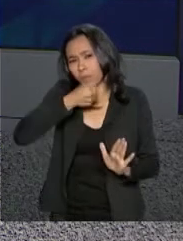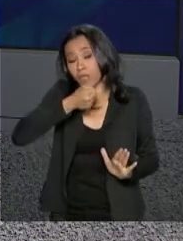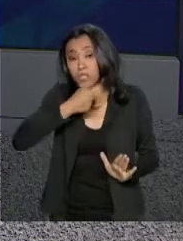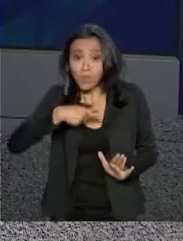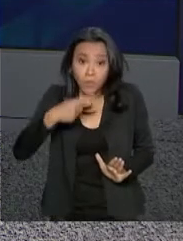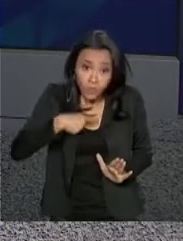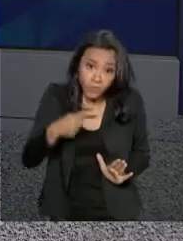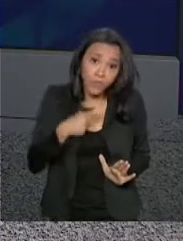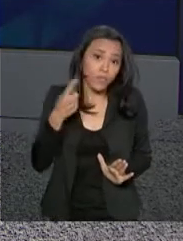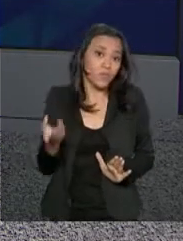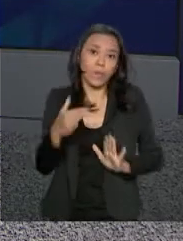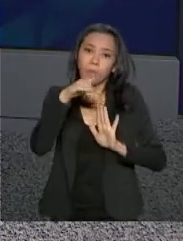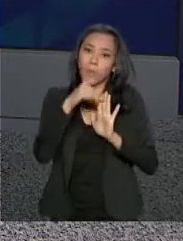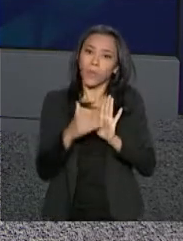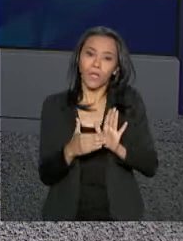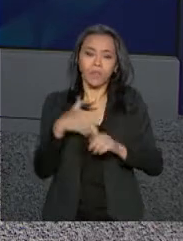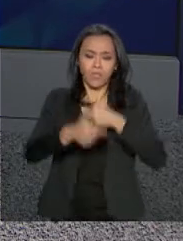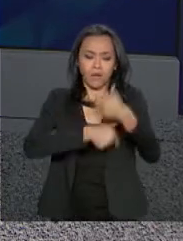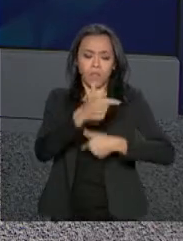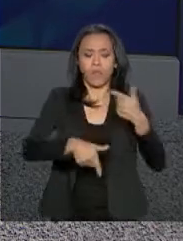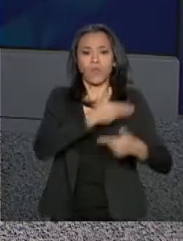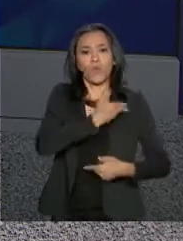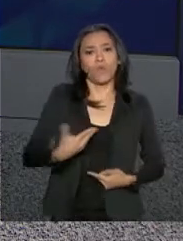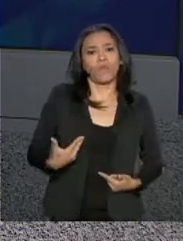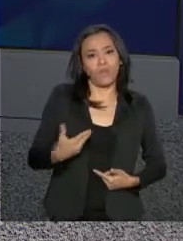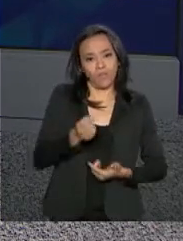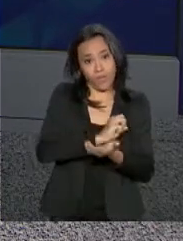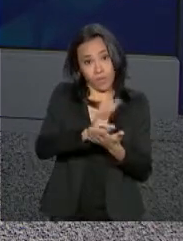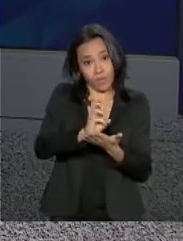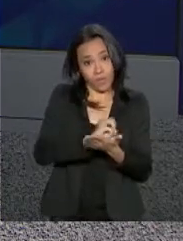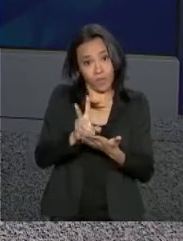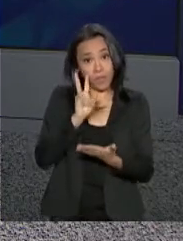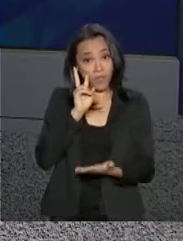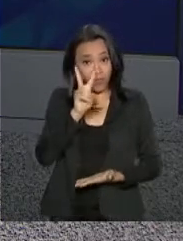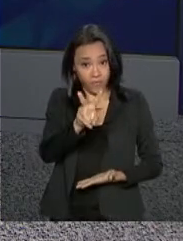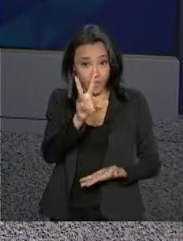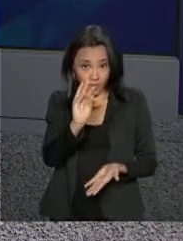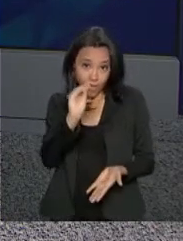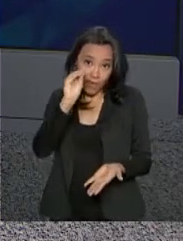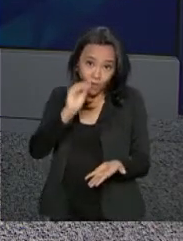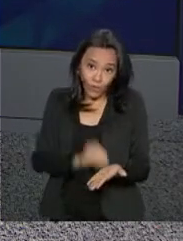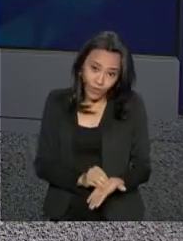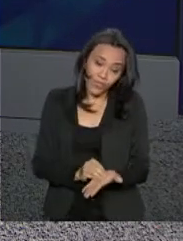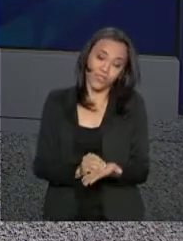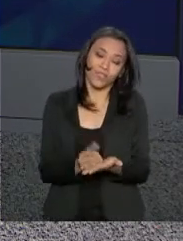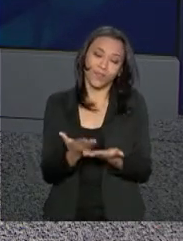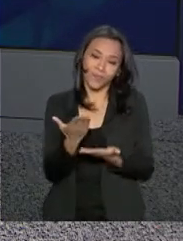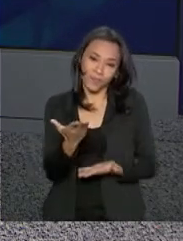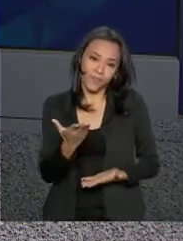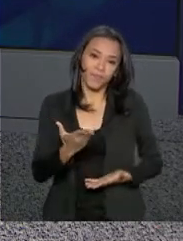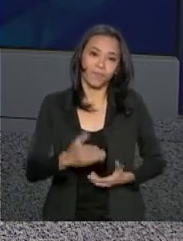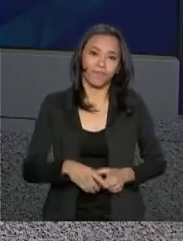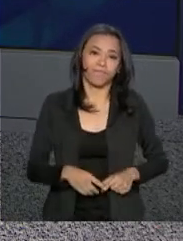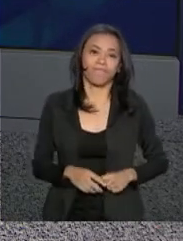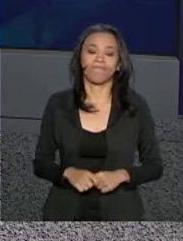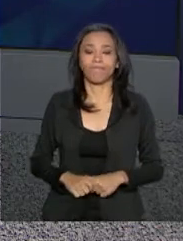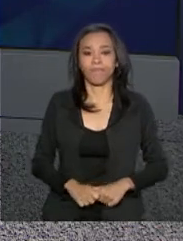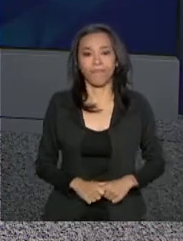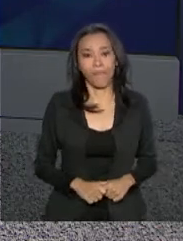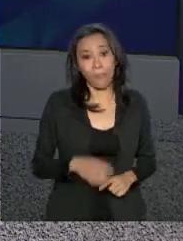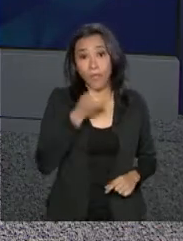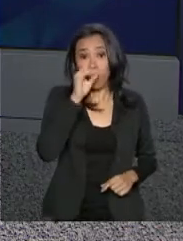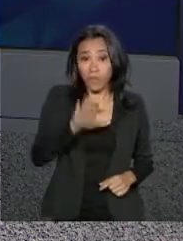dúvidas sobre programas e ações do governo federal para o nosso WhatsApp. Anote aí, 619-998-67-8787.